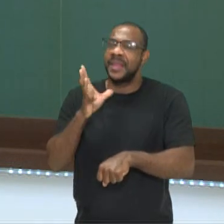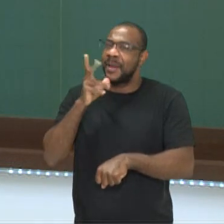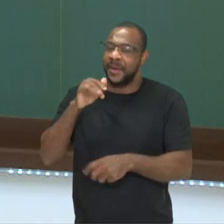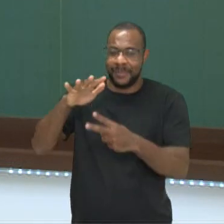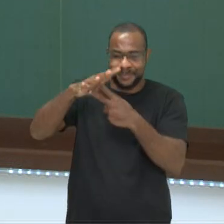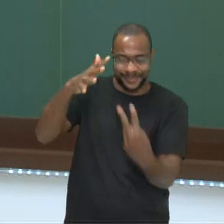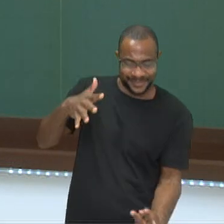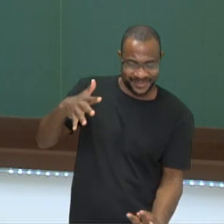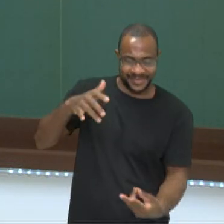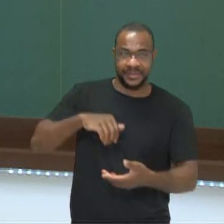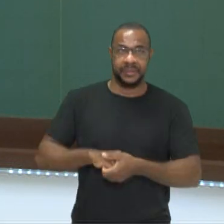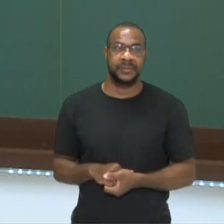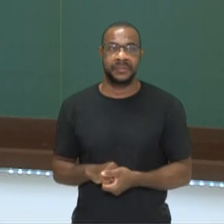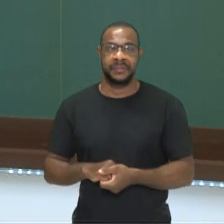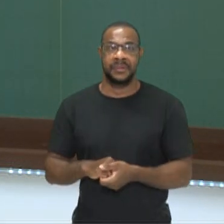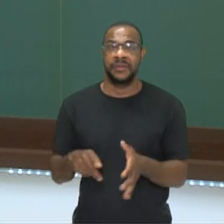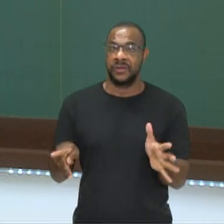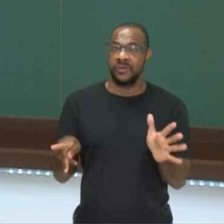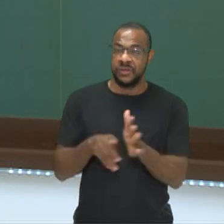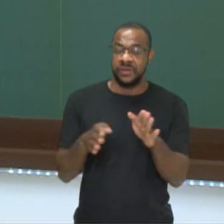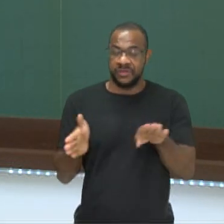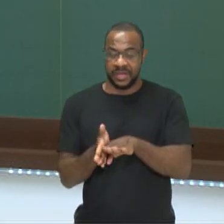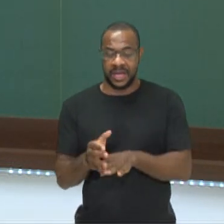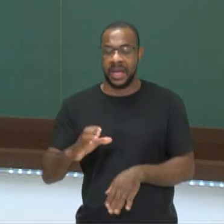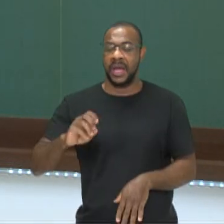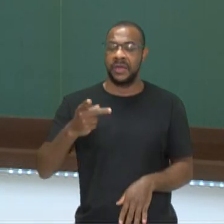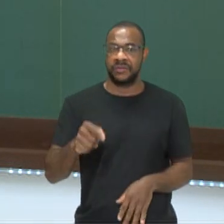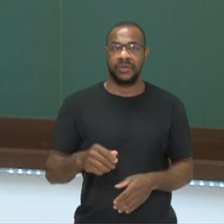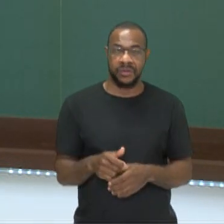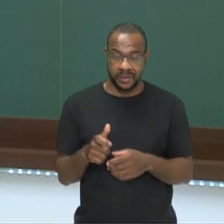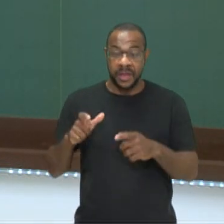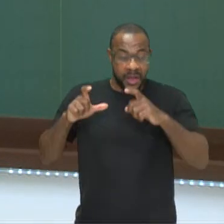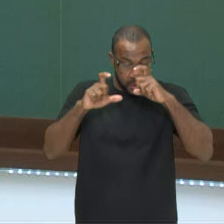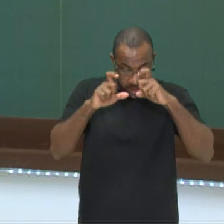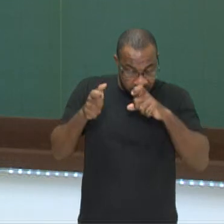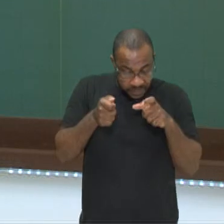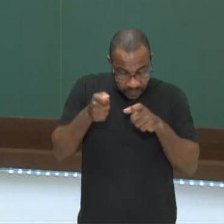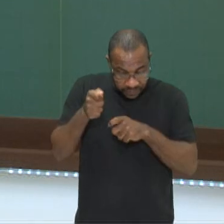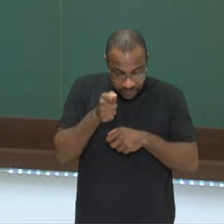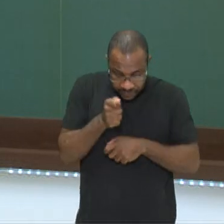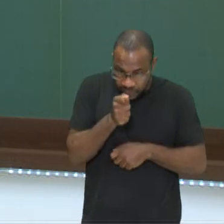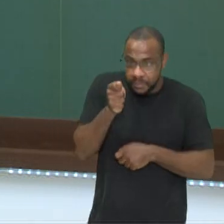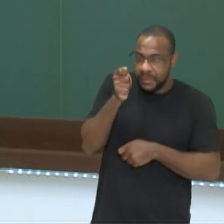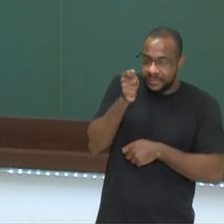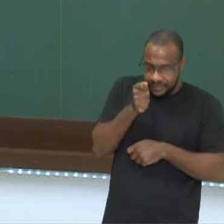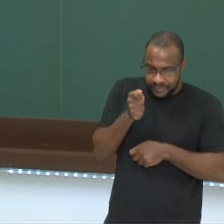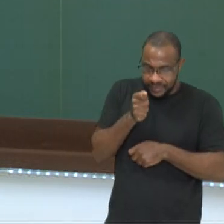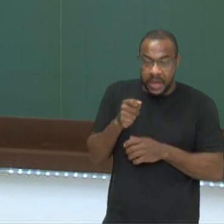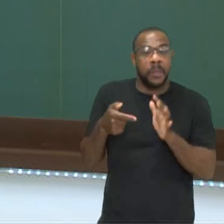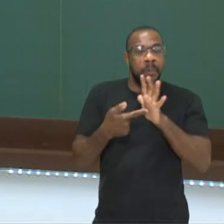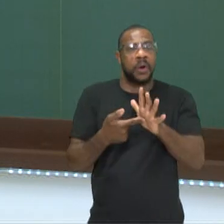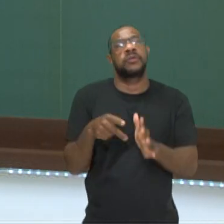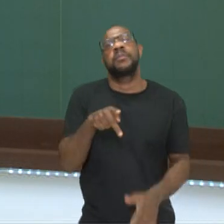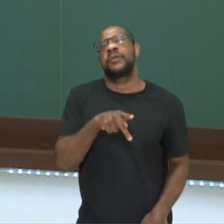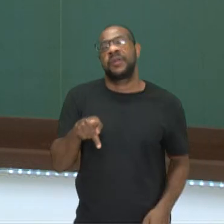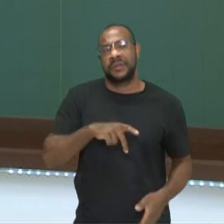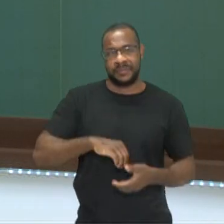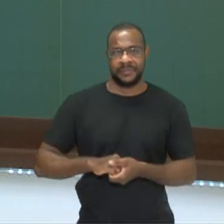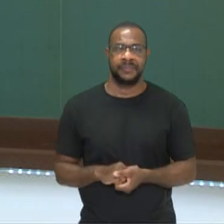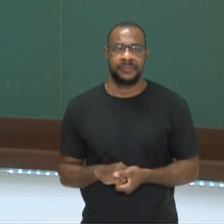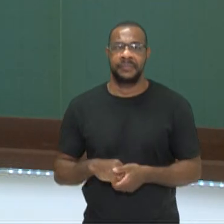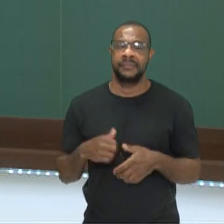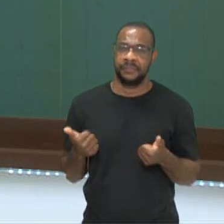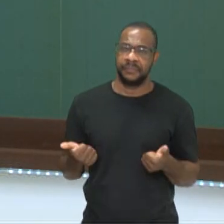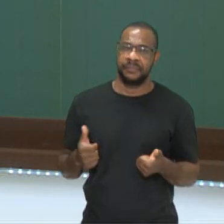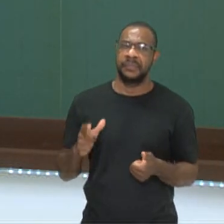chegar ao chão. E quarto, se possível, filme a situação e mostre para o seu professor qual chega antes. Sabe que